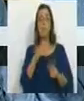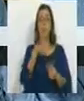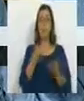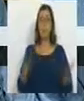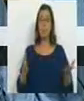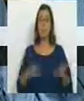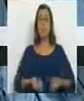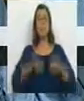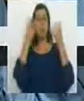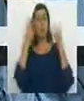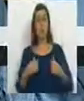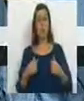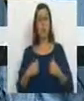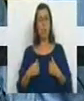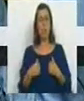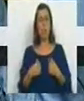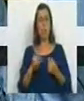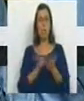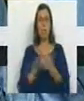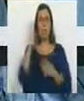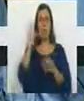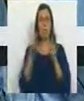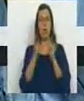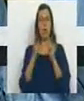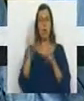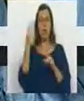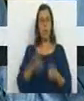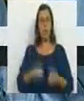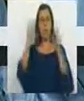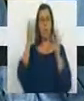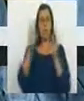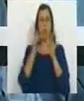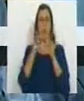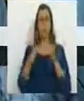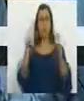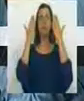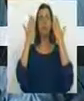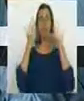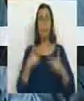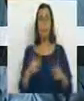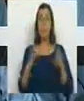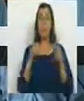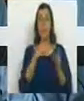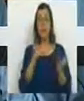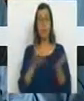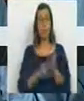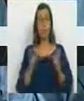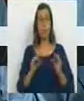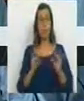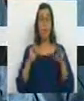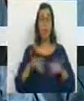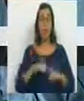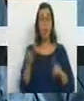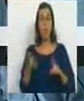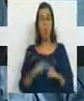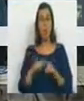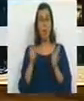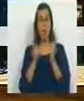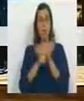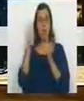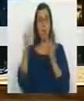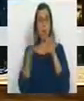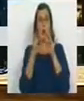que finalmente vamos ter o ponto único de contacto. E isso é para saudar. Esperemos que efetivamente no fim do ano o ponto